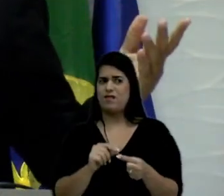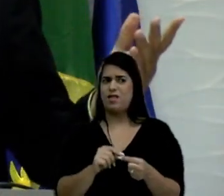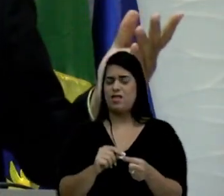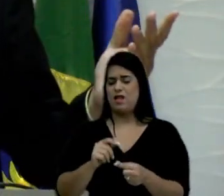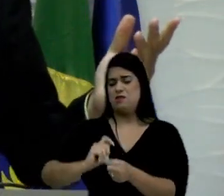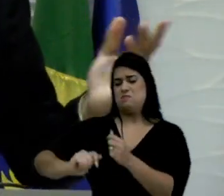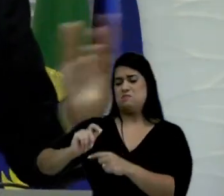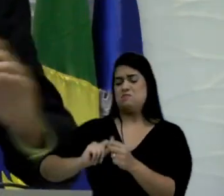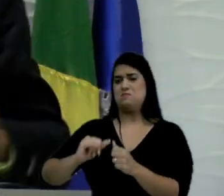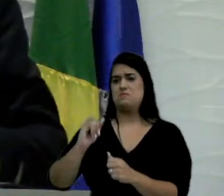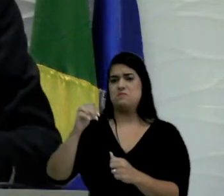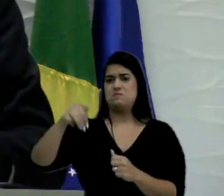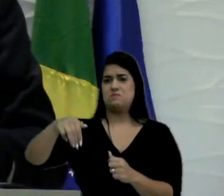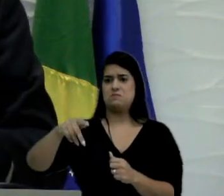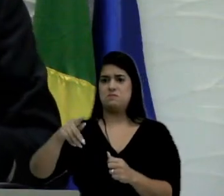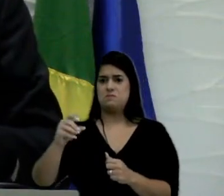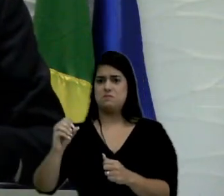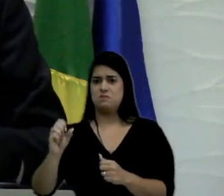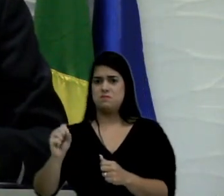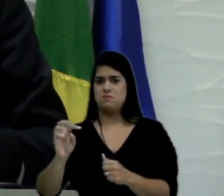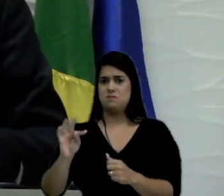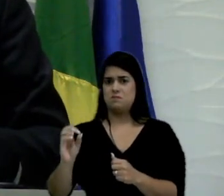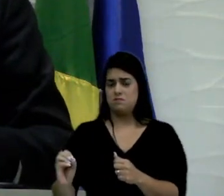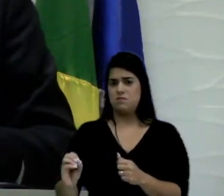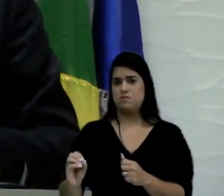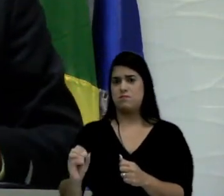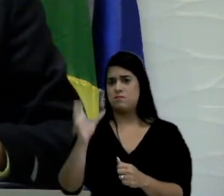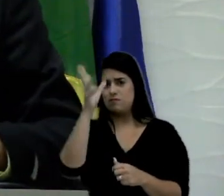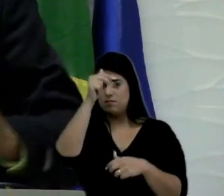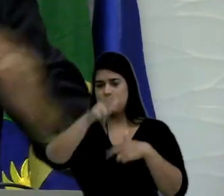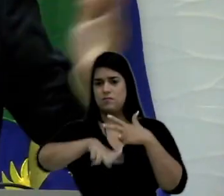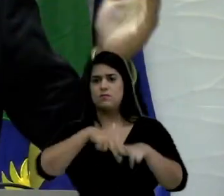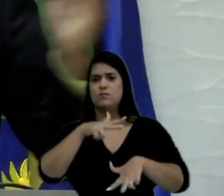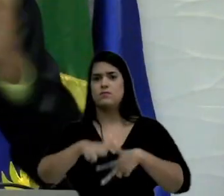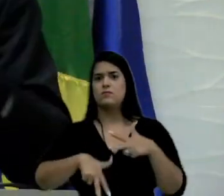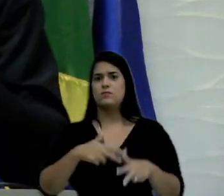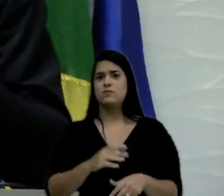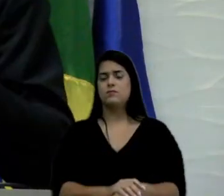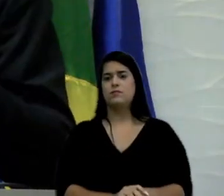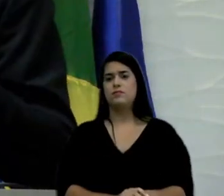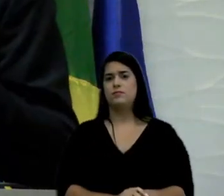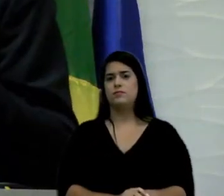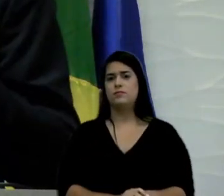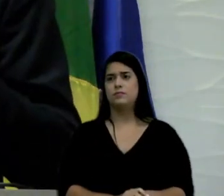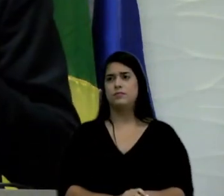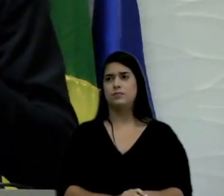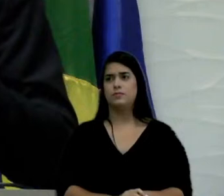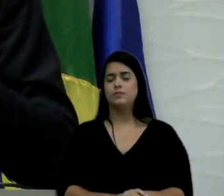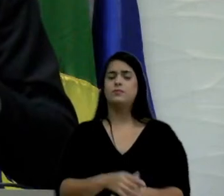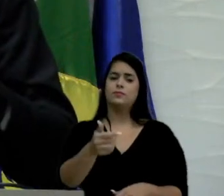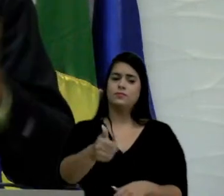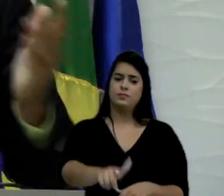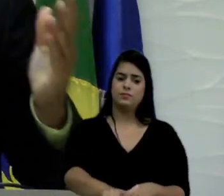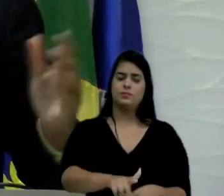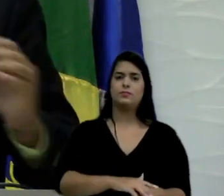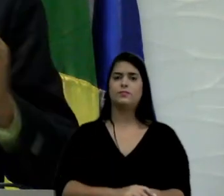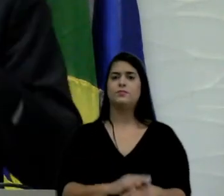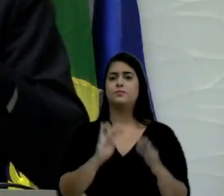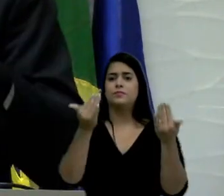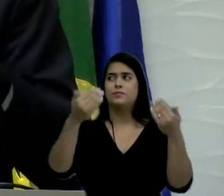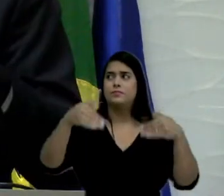São Bento dun nós não estamos vendo E mais uma vez para